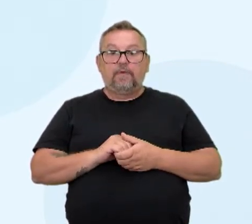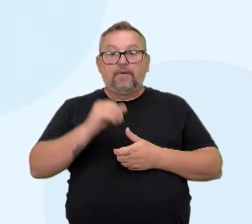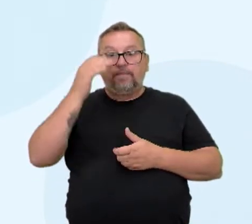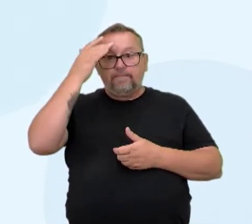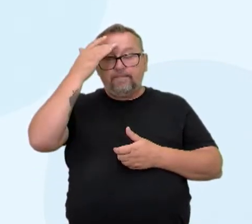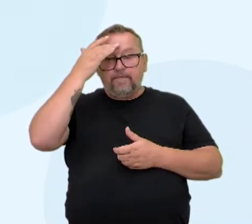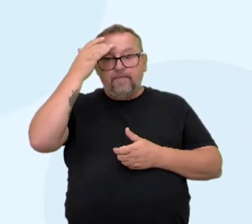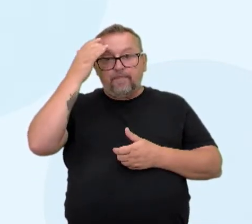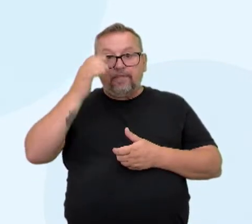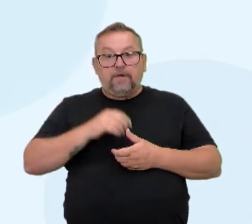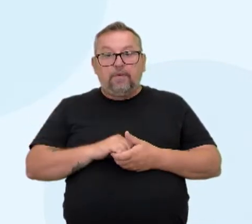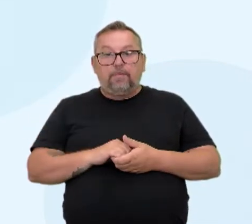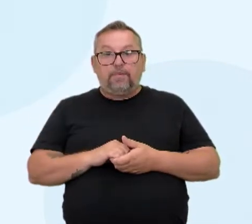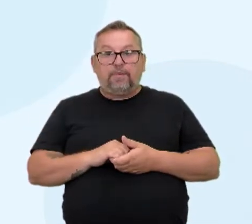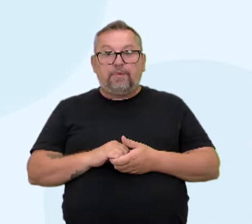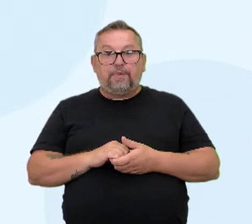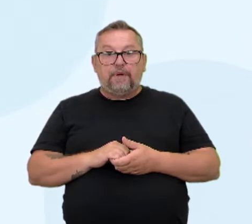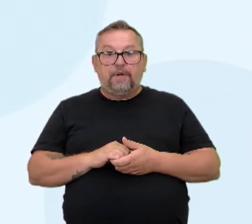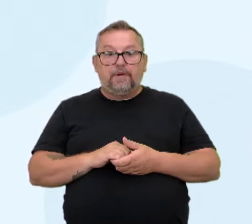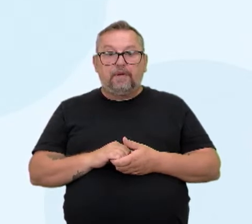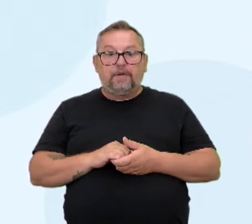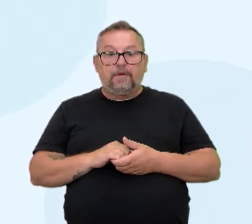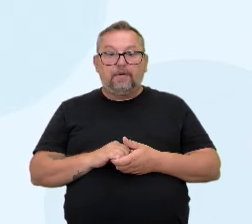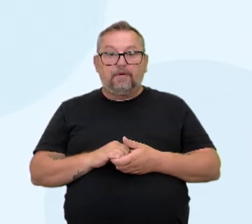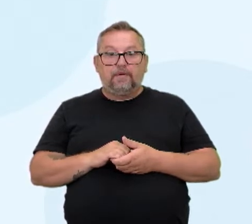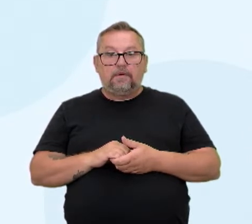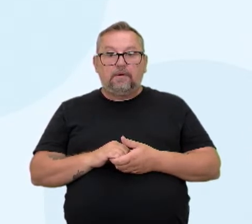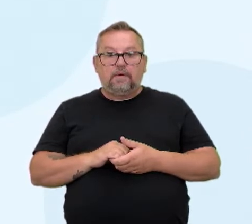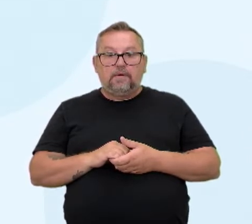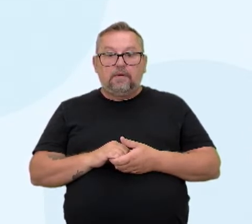Planejamento e orçamento financeiro.